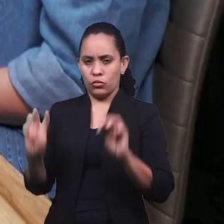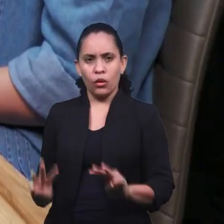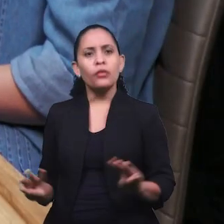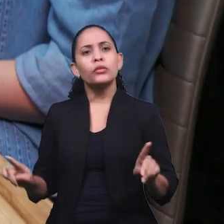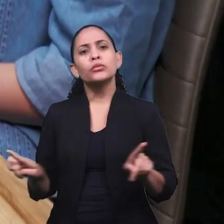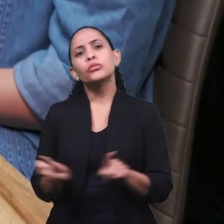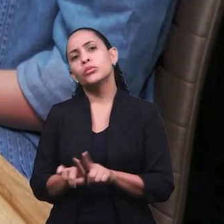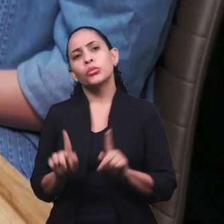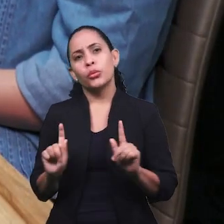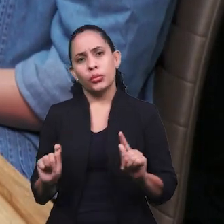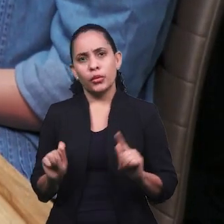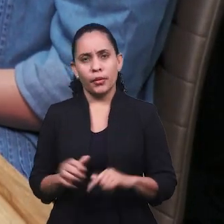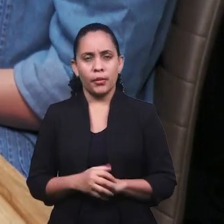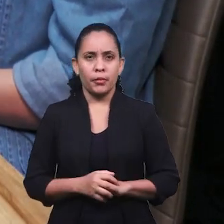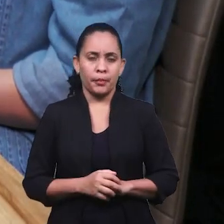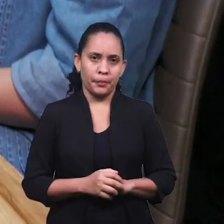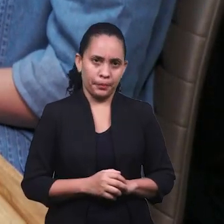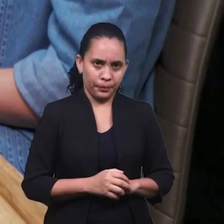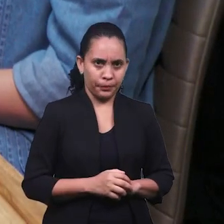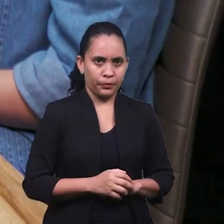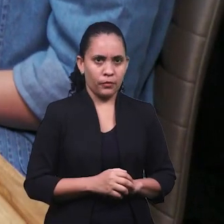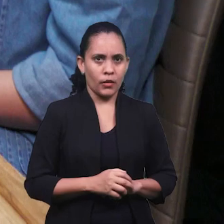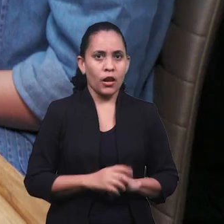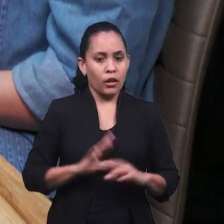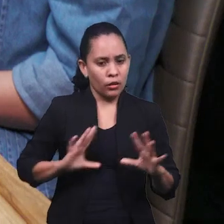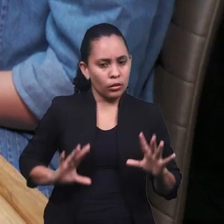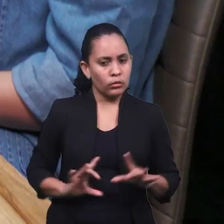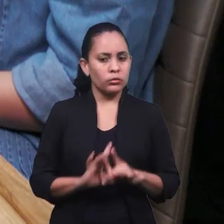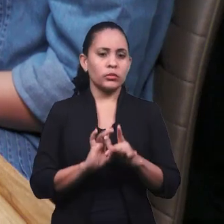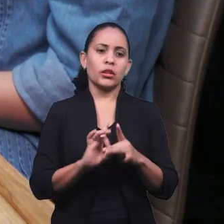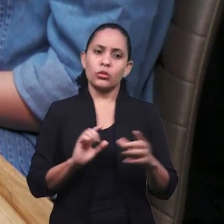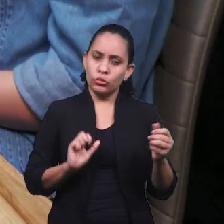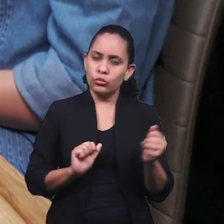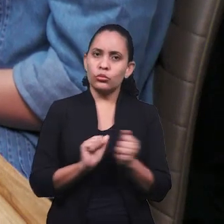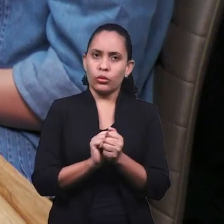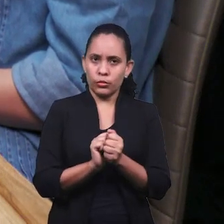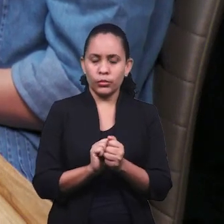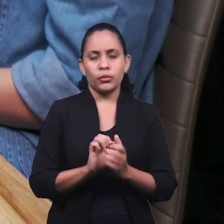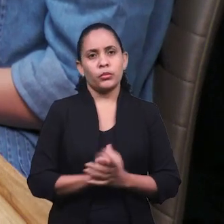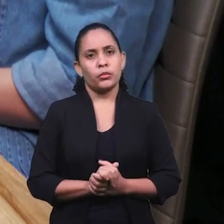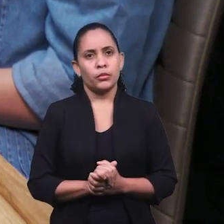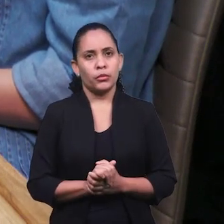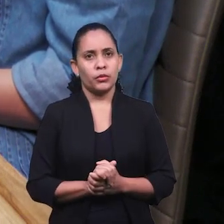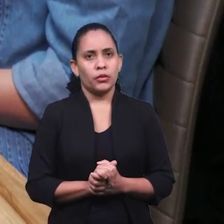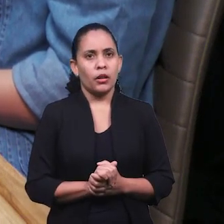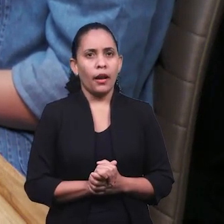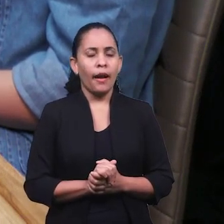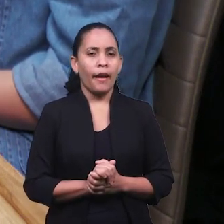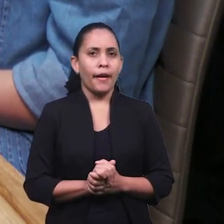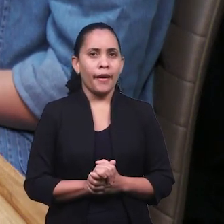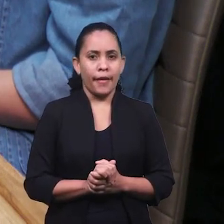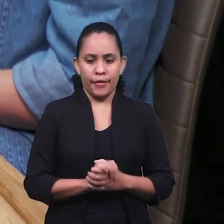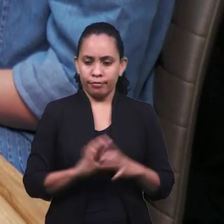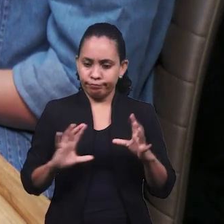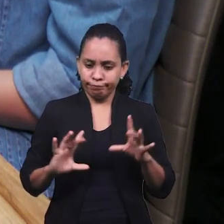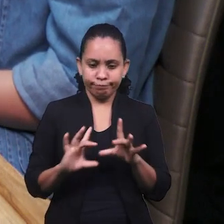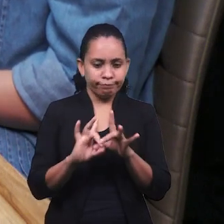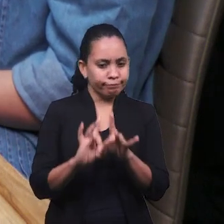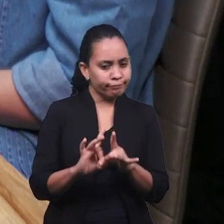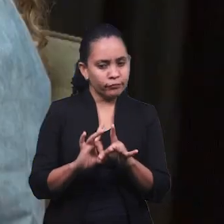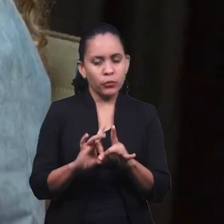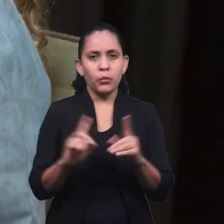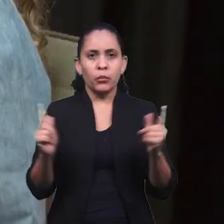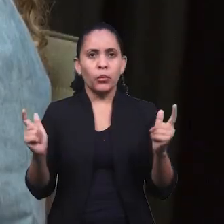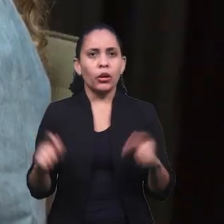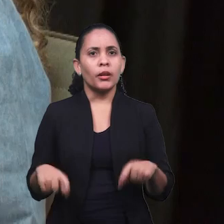duas essas pontas, duas, isso, isso aí. O hardware são as peças mesmo, né? Uhum. Nós, assim, podemos citar até os celulares, né? Os